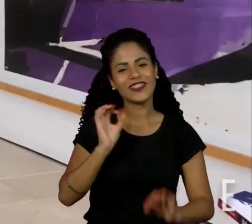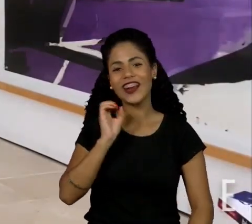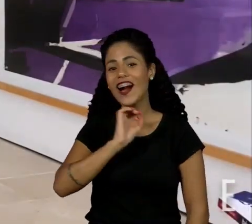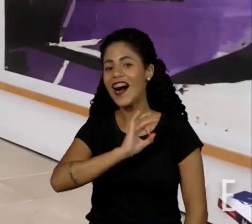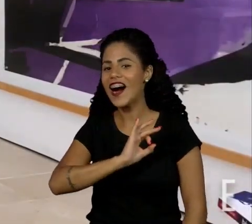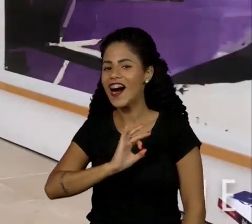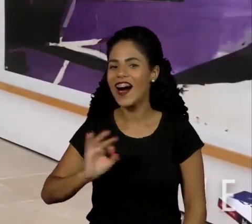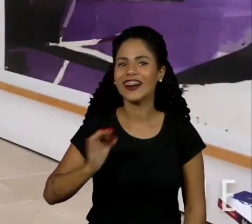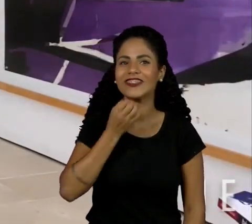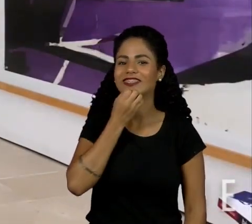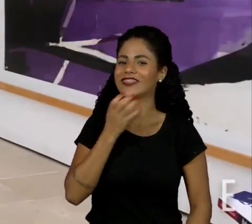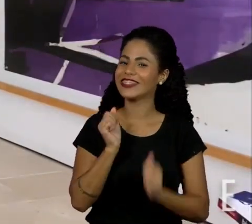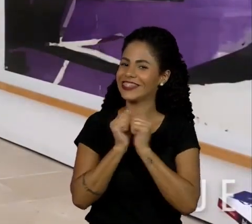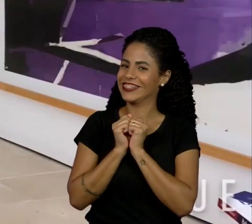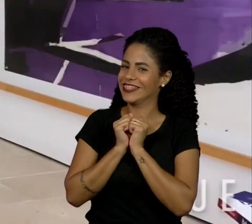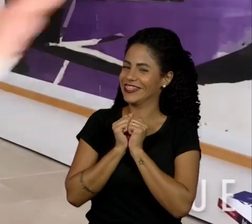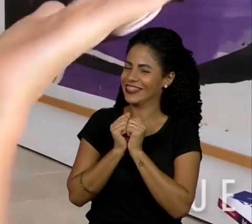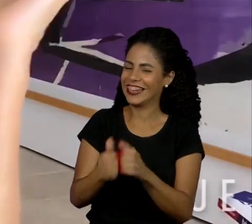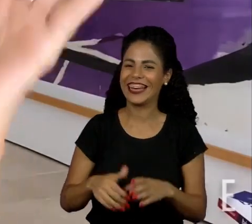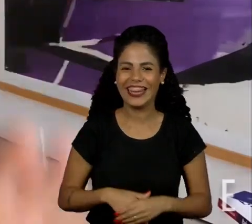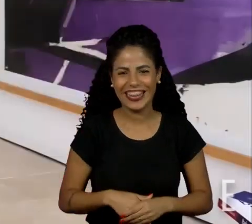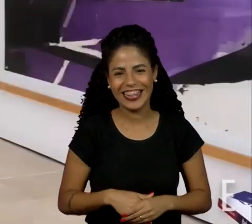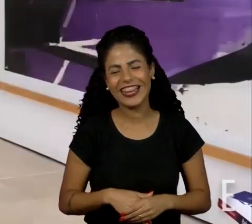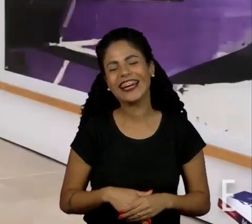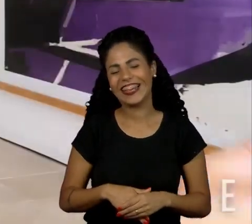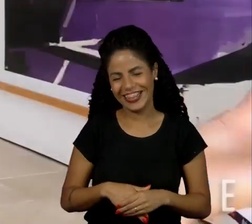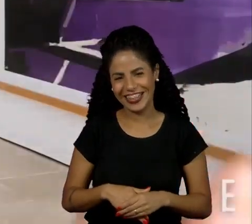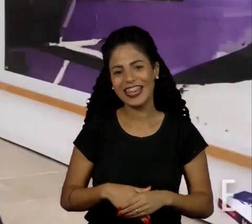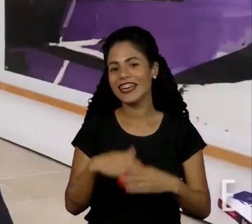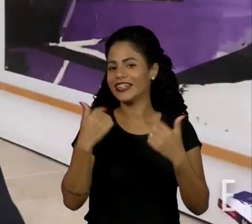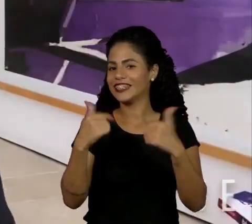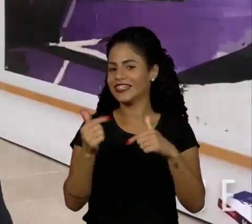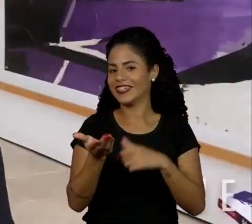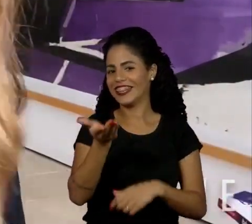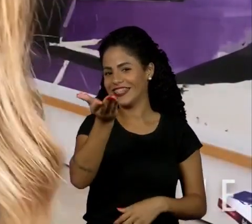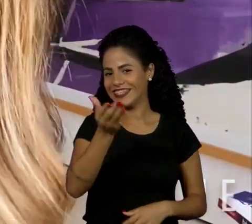a gente fazer isso juntos. O trabalho está aí.